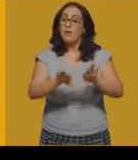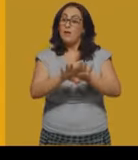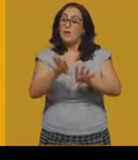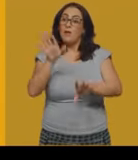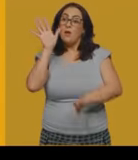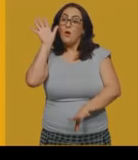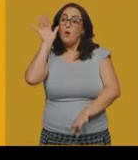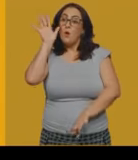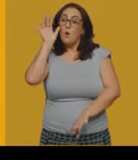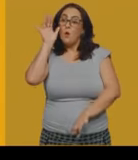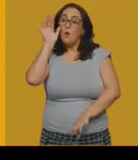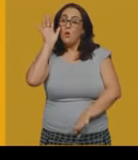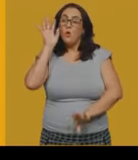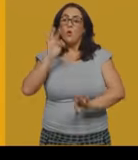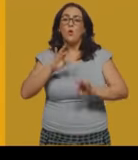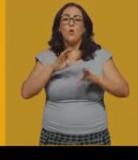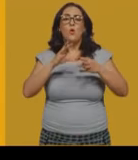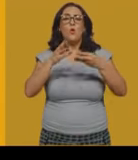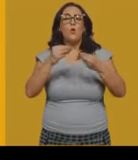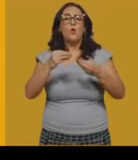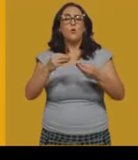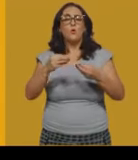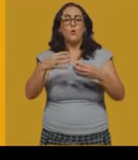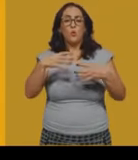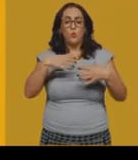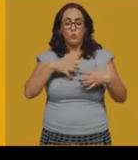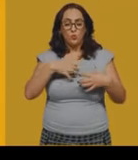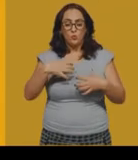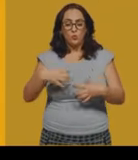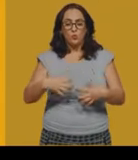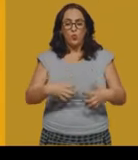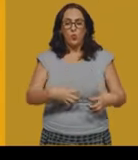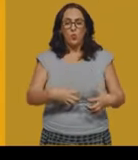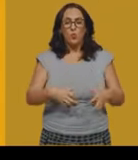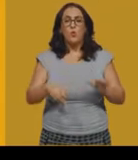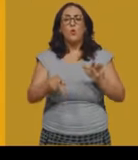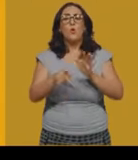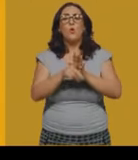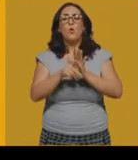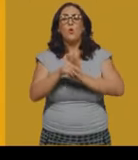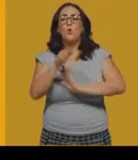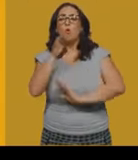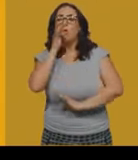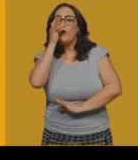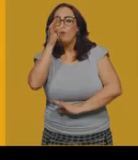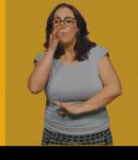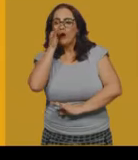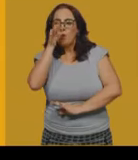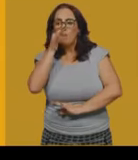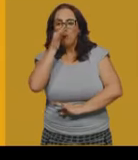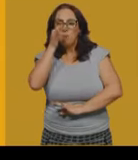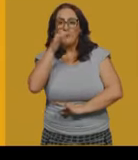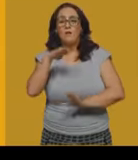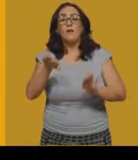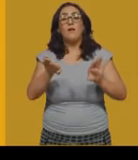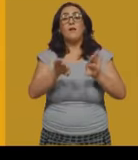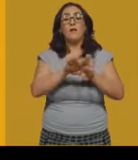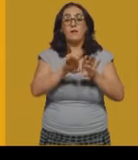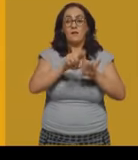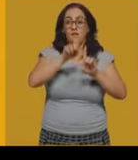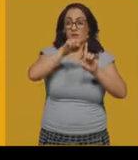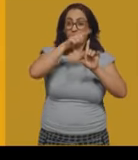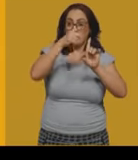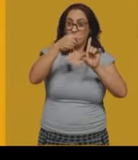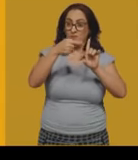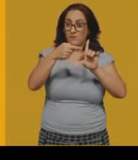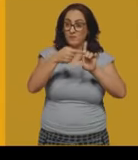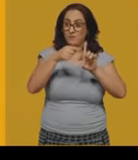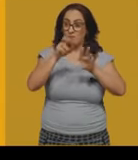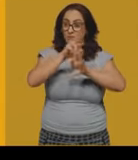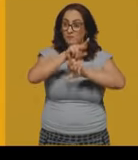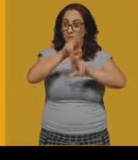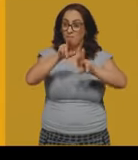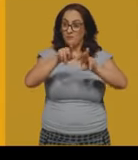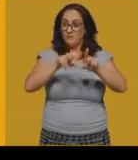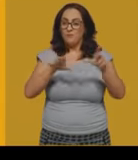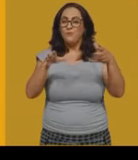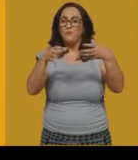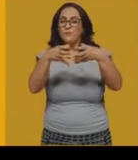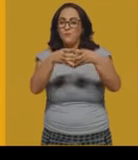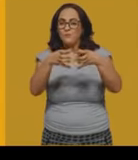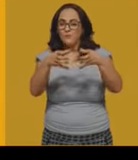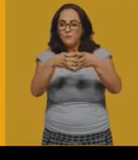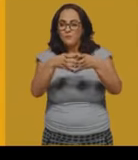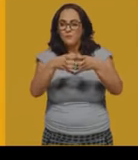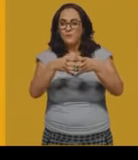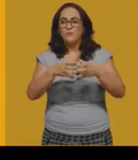órgãos vegetativos e de reprodução dos diferentes grupos dos vegetais. Bom, nós vimos então